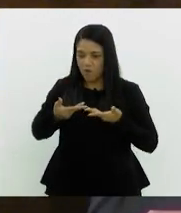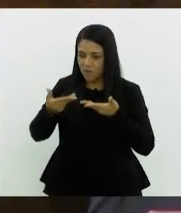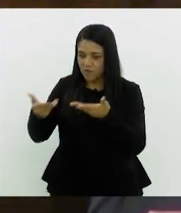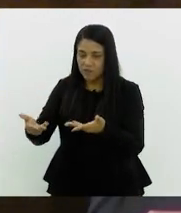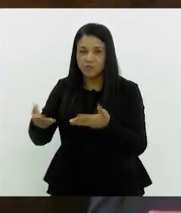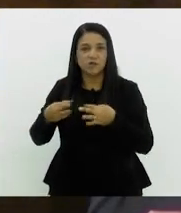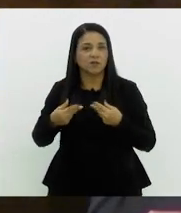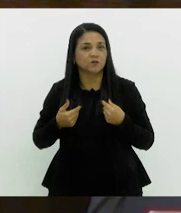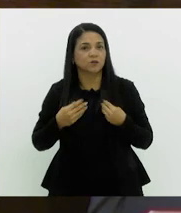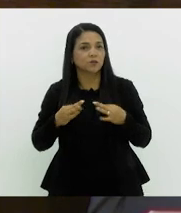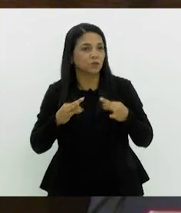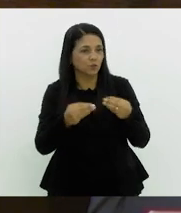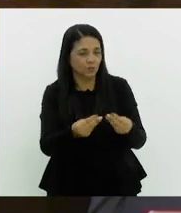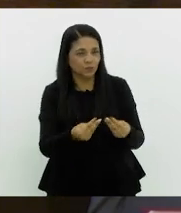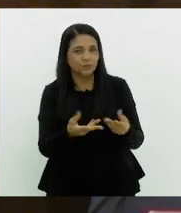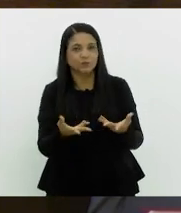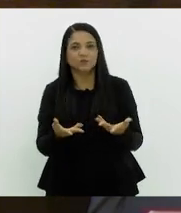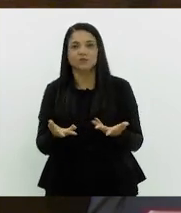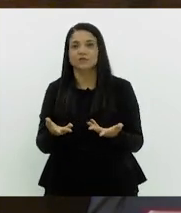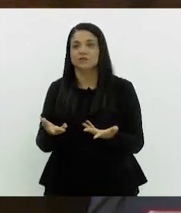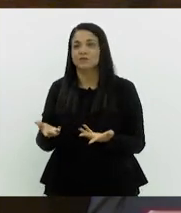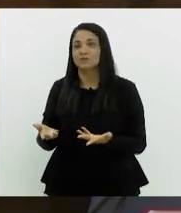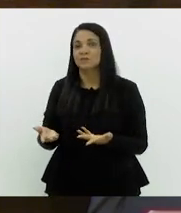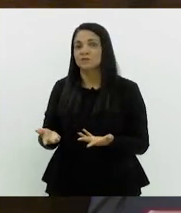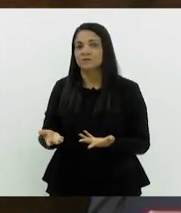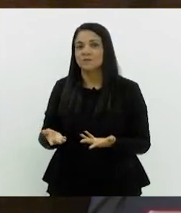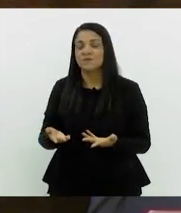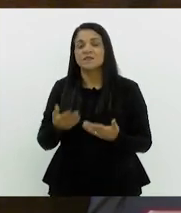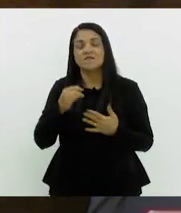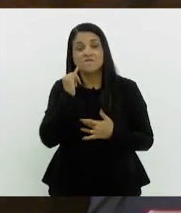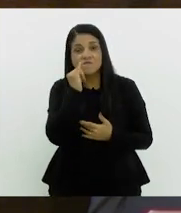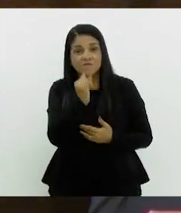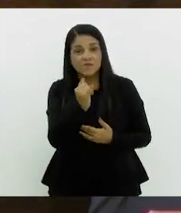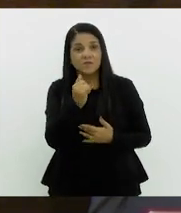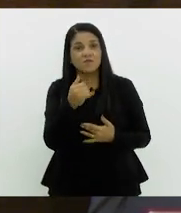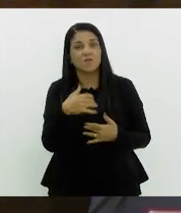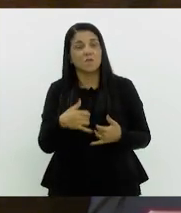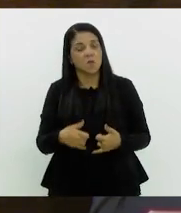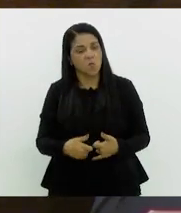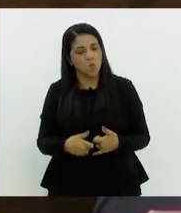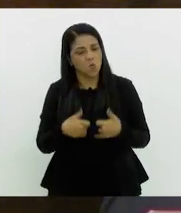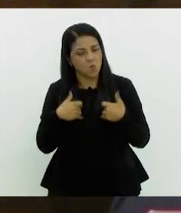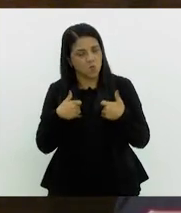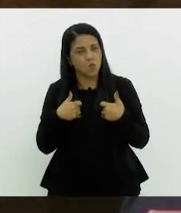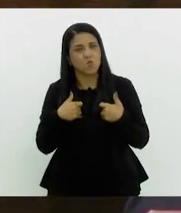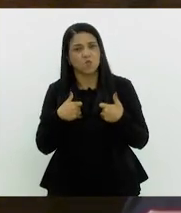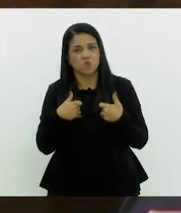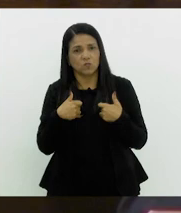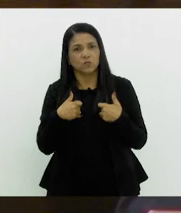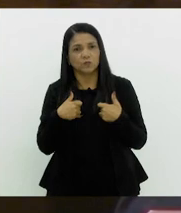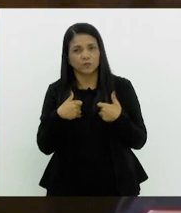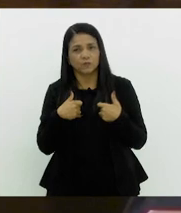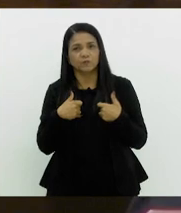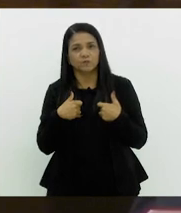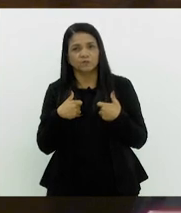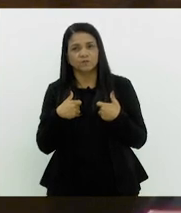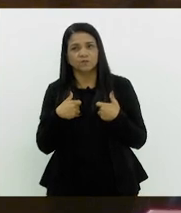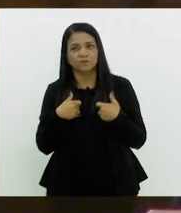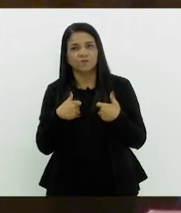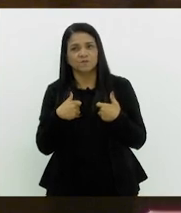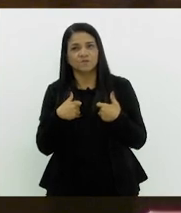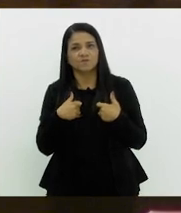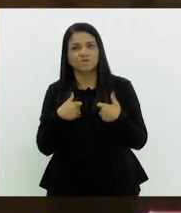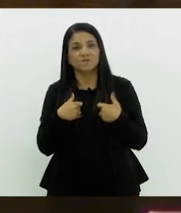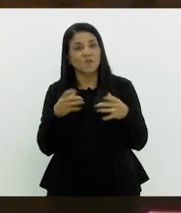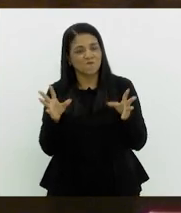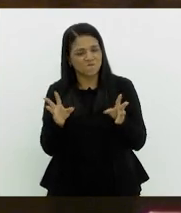todos os senhores e senhoras, e dizer que nós temos aqui uma honra muito grande. Quero aqui dizer e terminar a minha fala